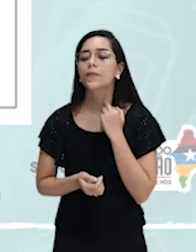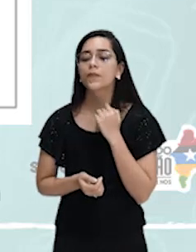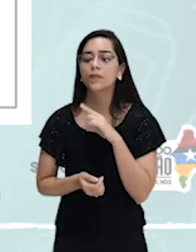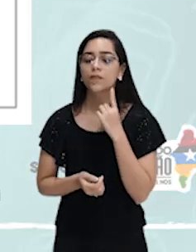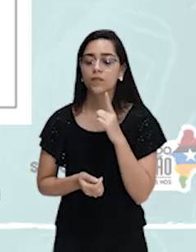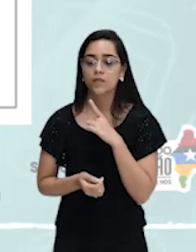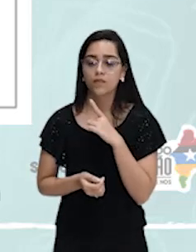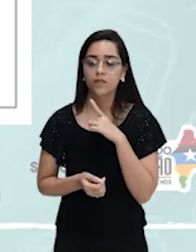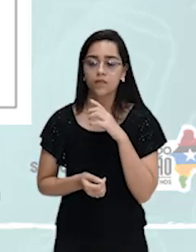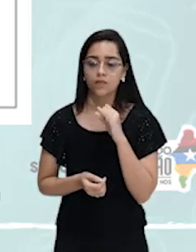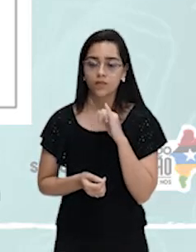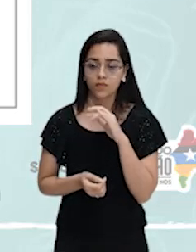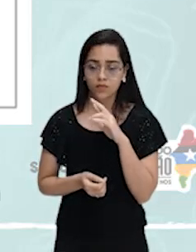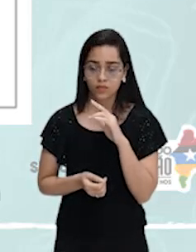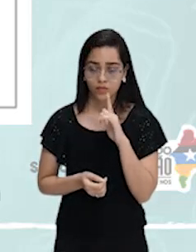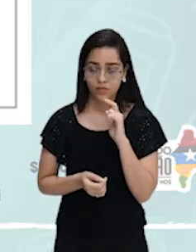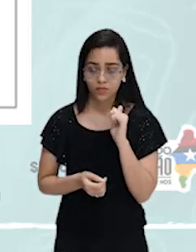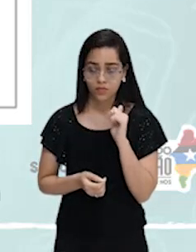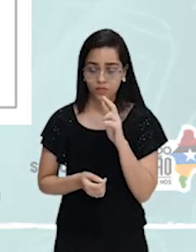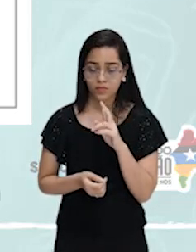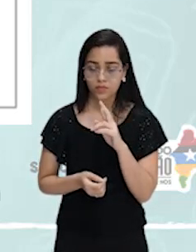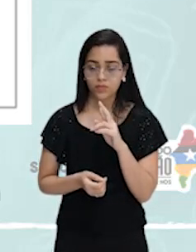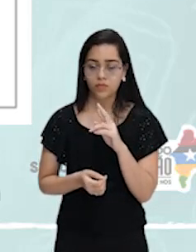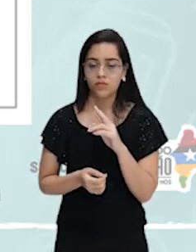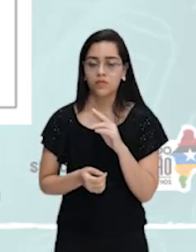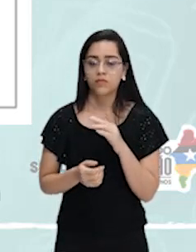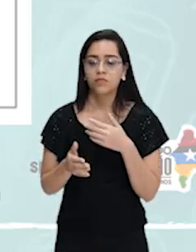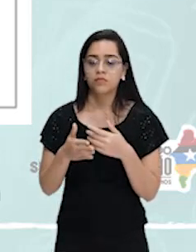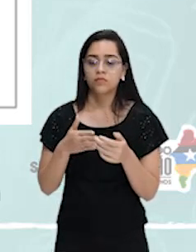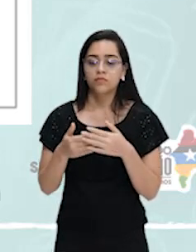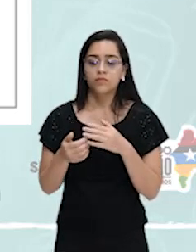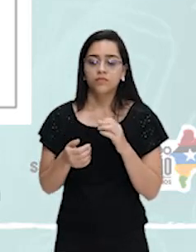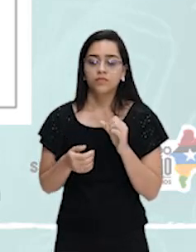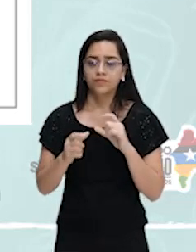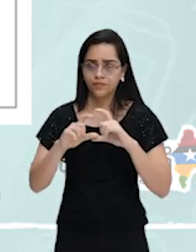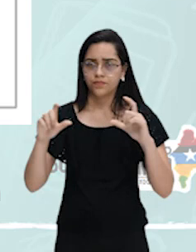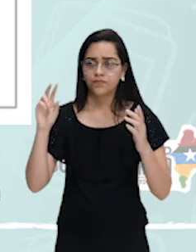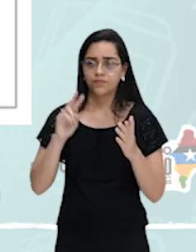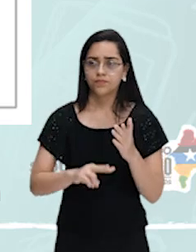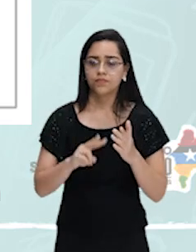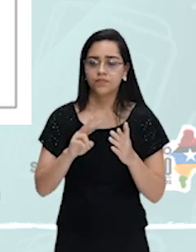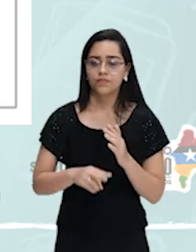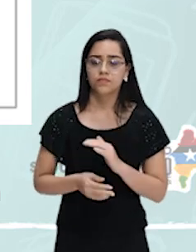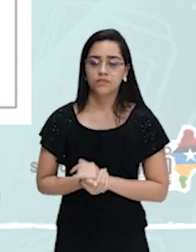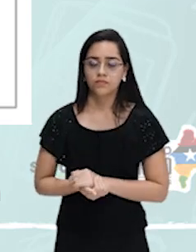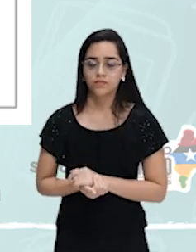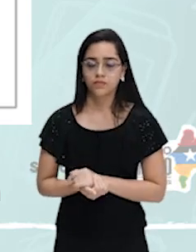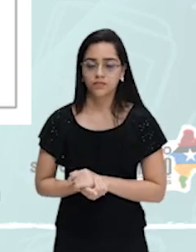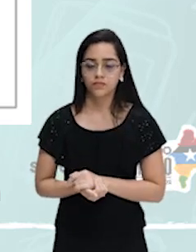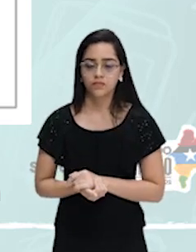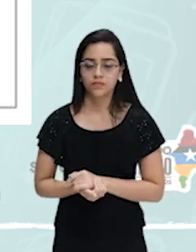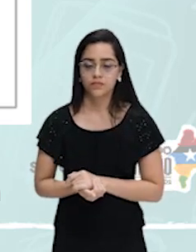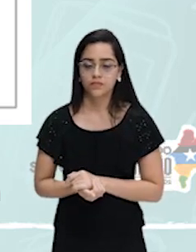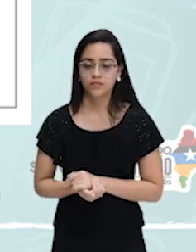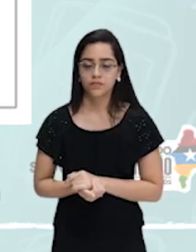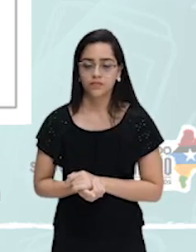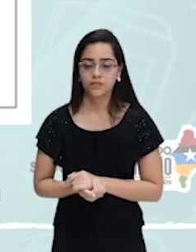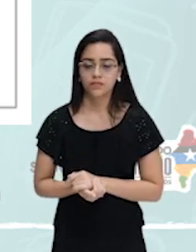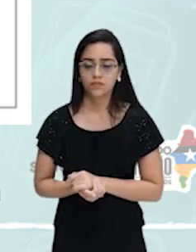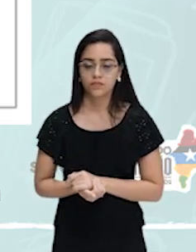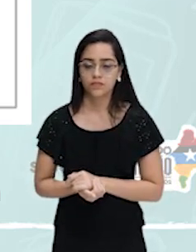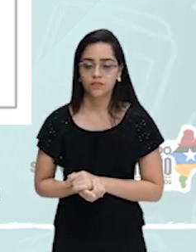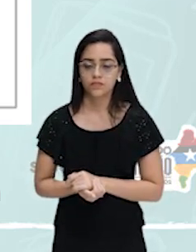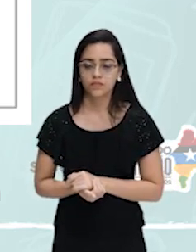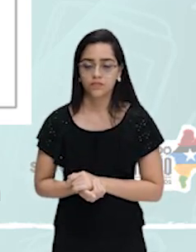círculo vertical. Vertical, né? Qualquer semicírculo máximo, isto é, que passa pelo